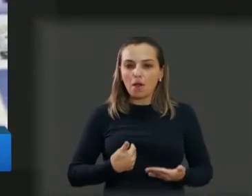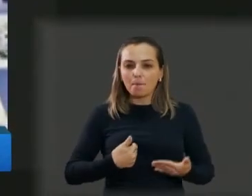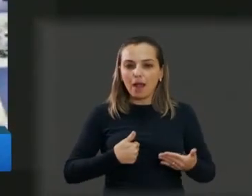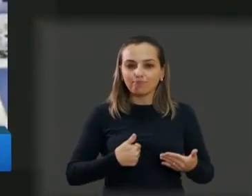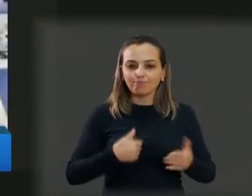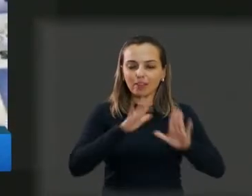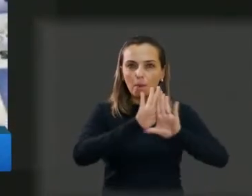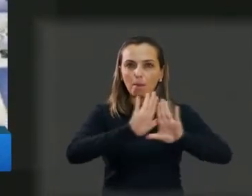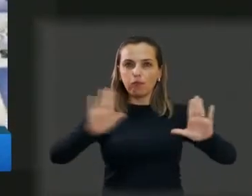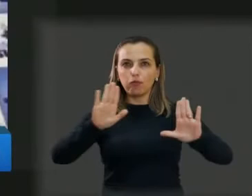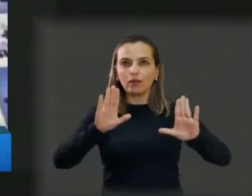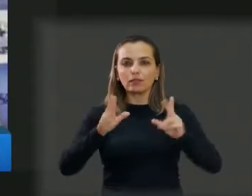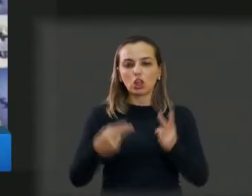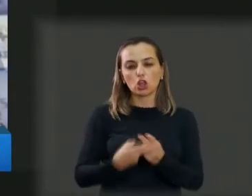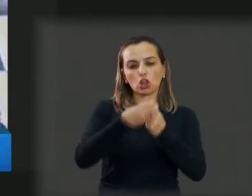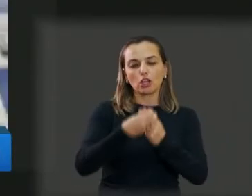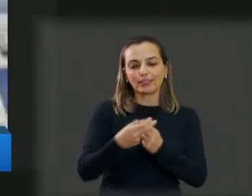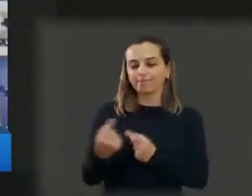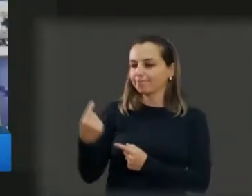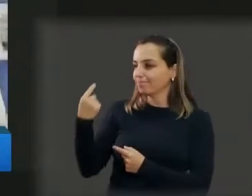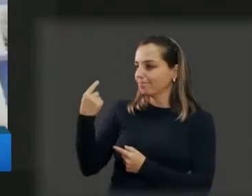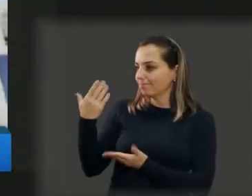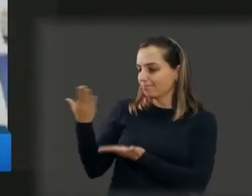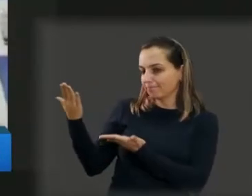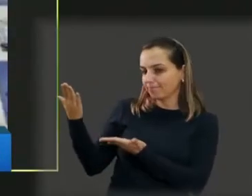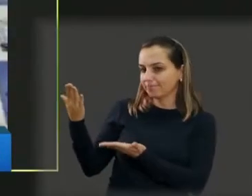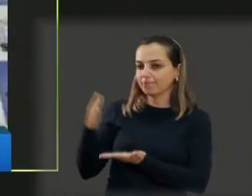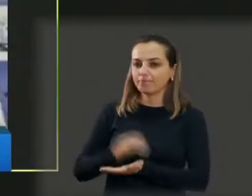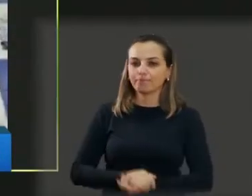SUS. Por favor, a palavra é sua.